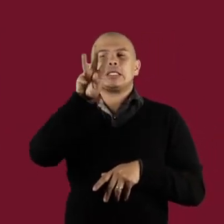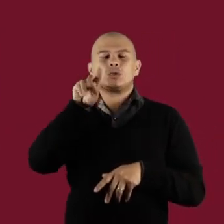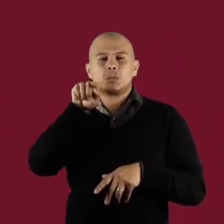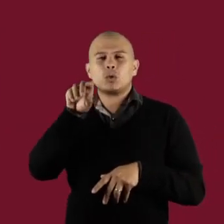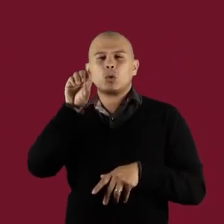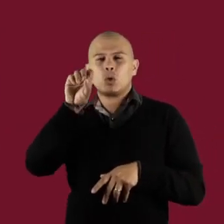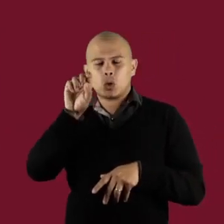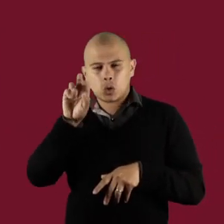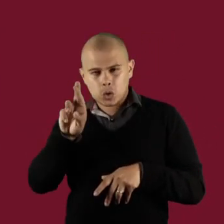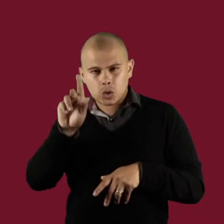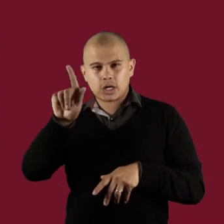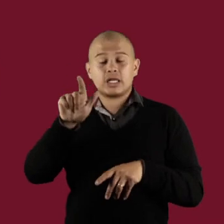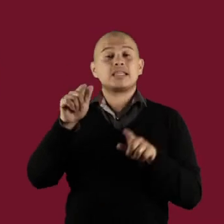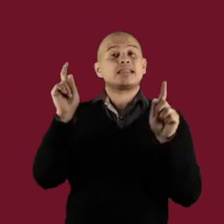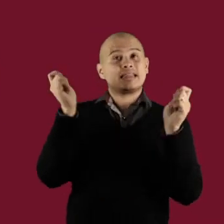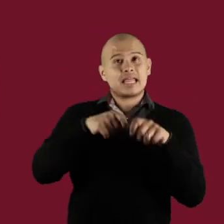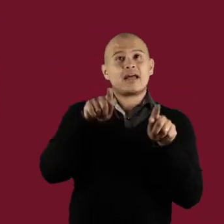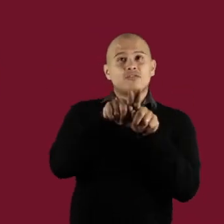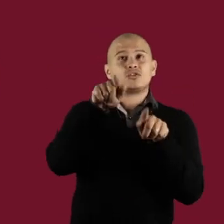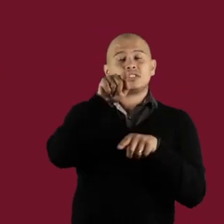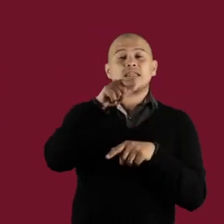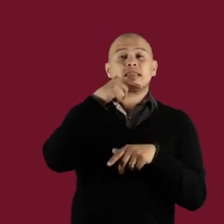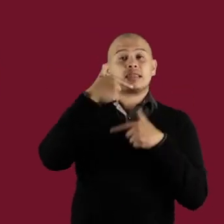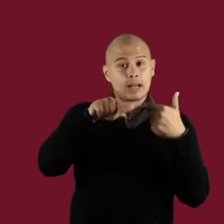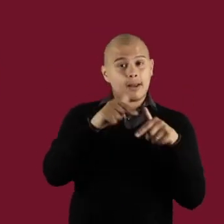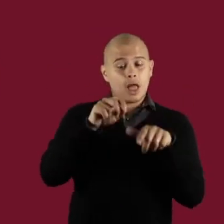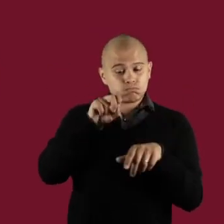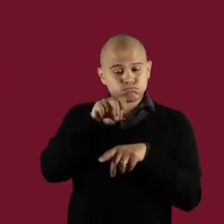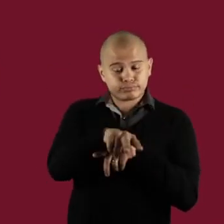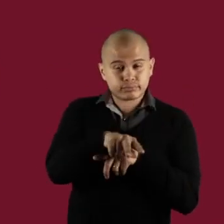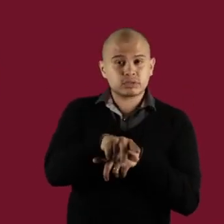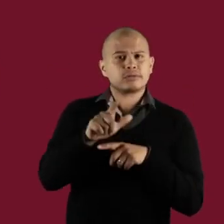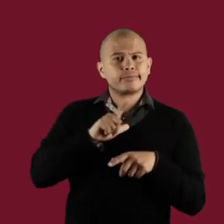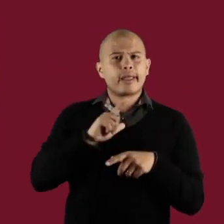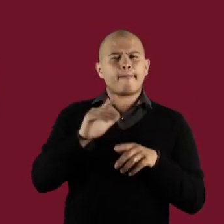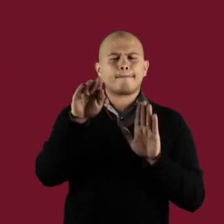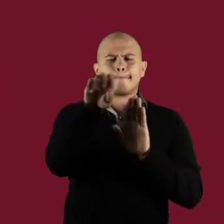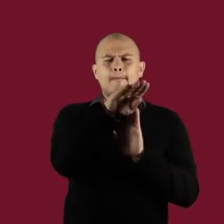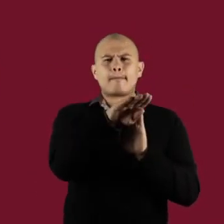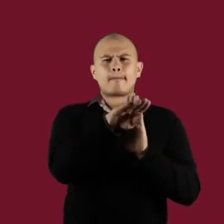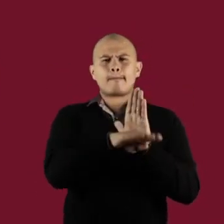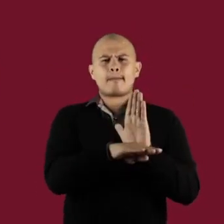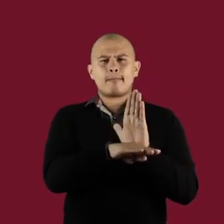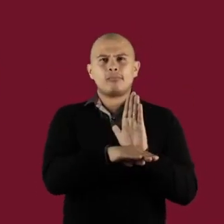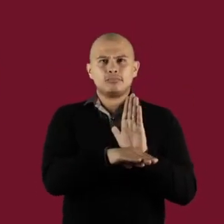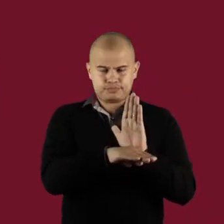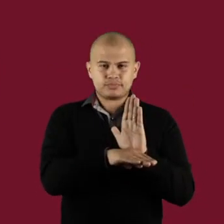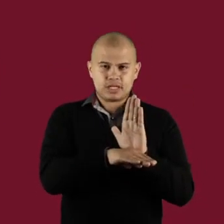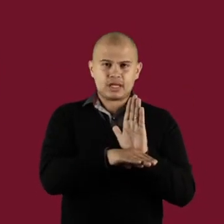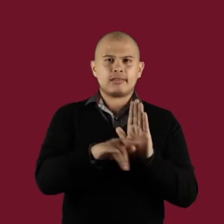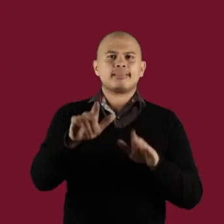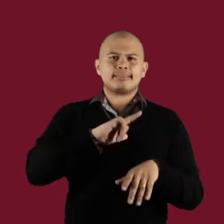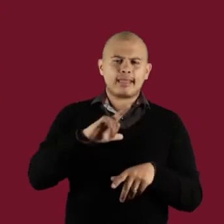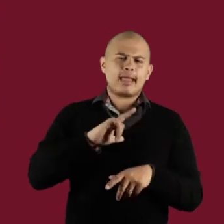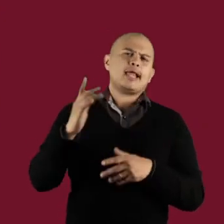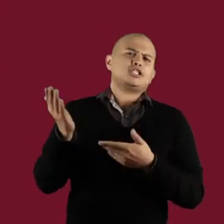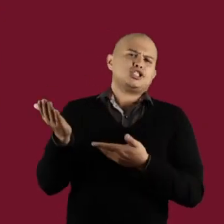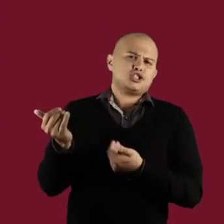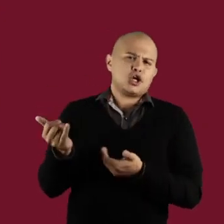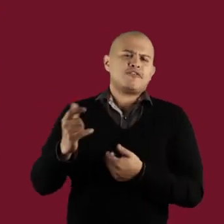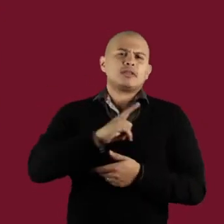para entrar nas Nações Unidas. Portanto, nós vemos que há muito interesse de jovens para entrar na